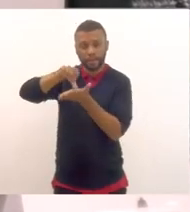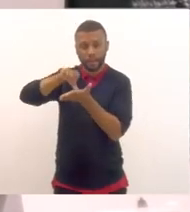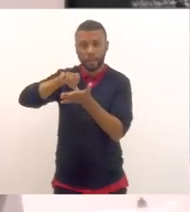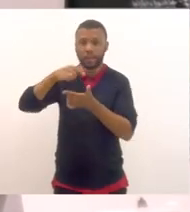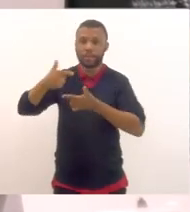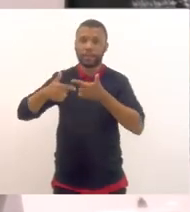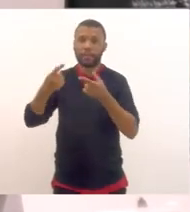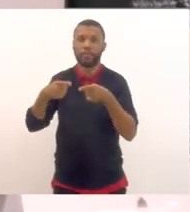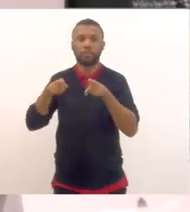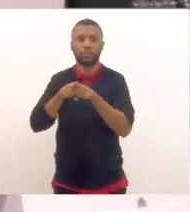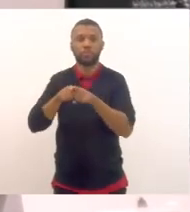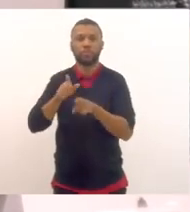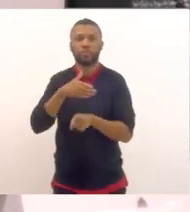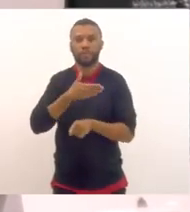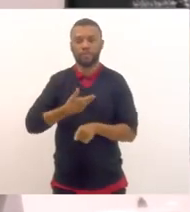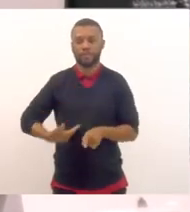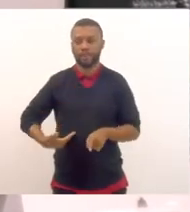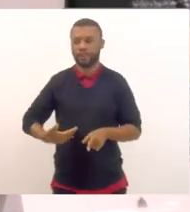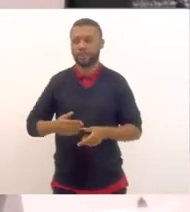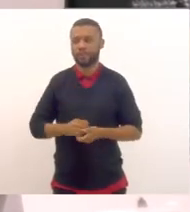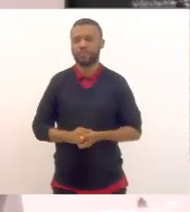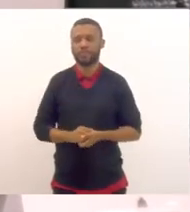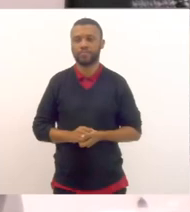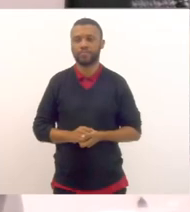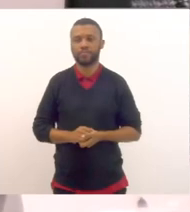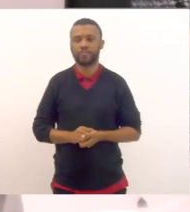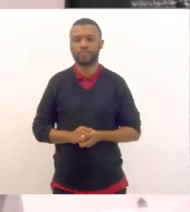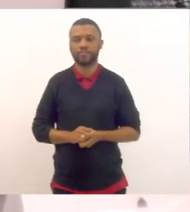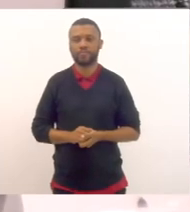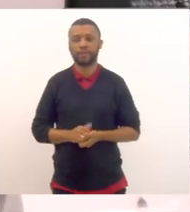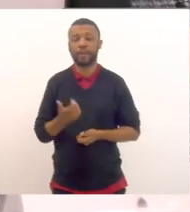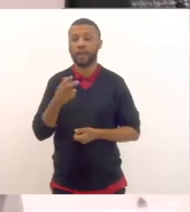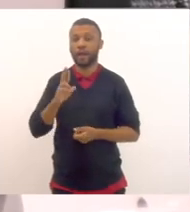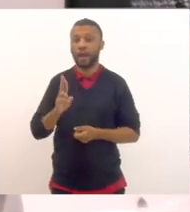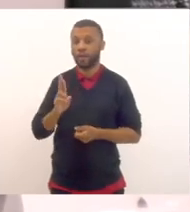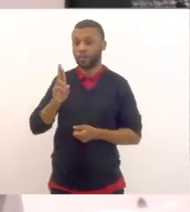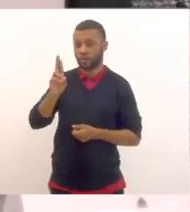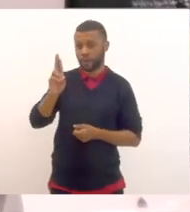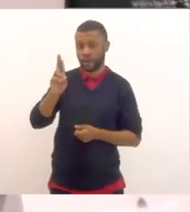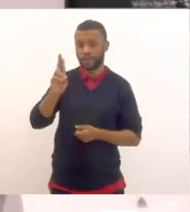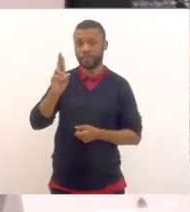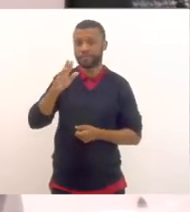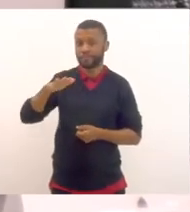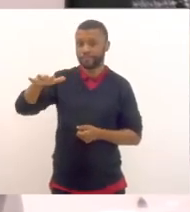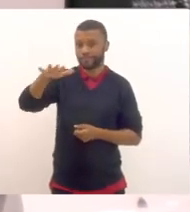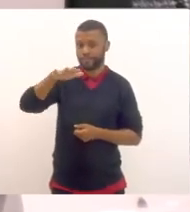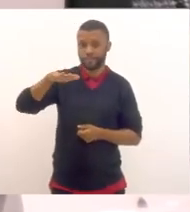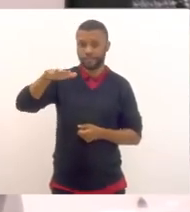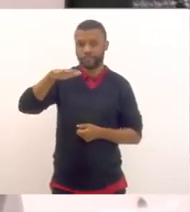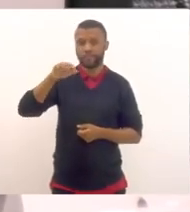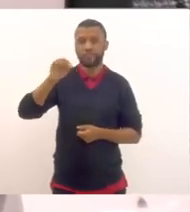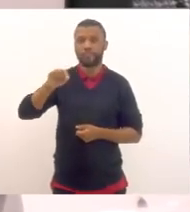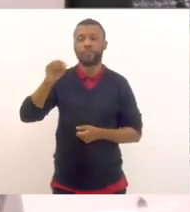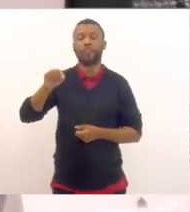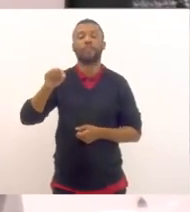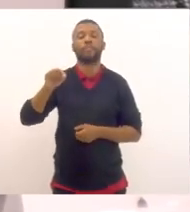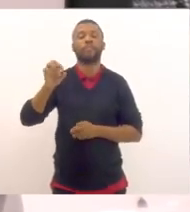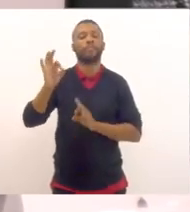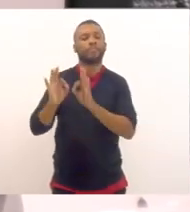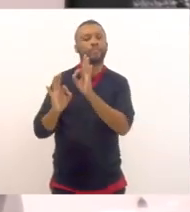governo né uma companhia do governo ela é responsável patrimonial pela